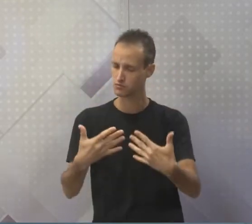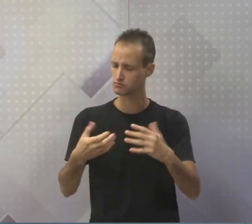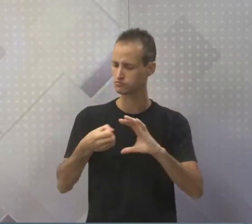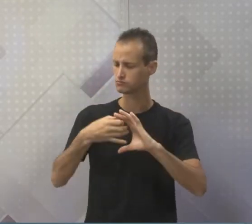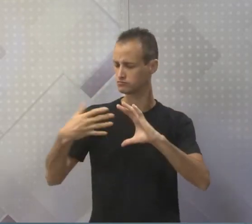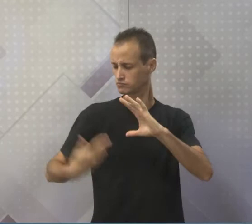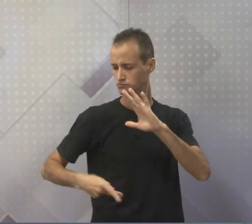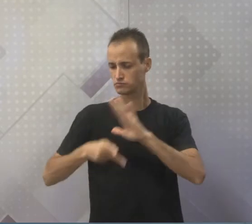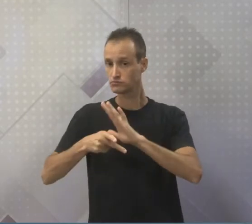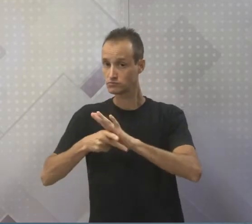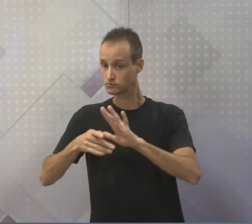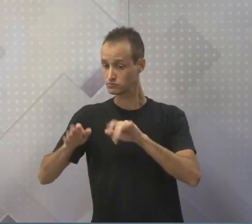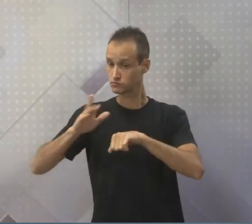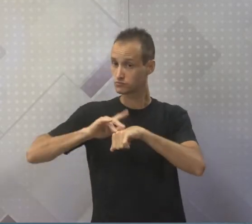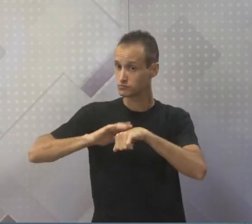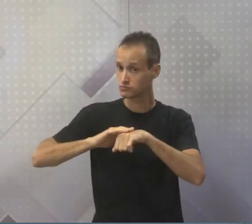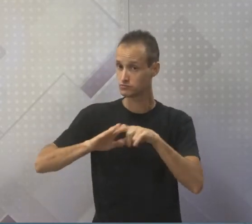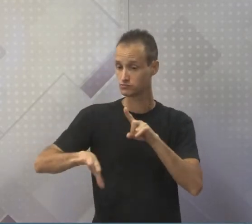dessa doença, gente.